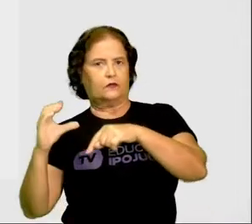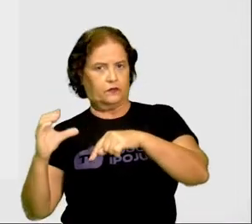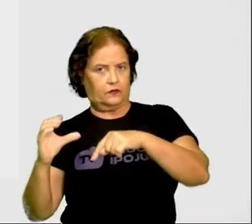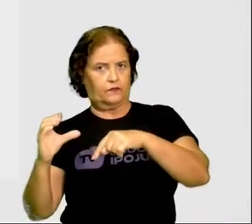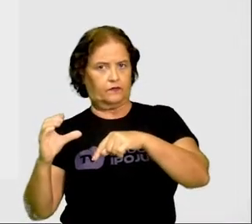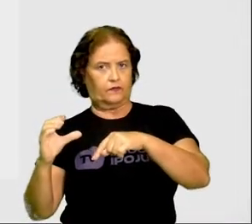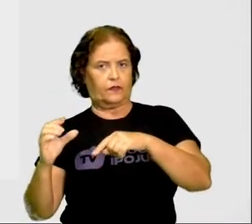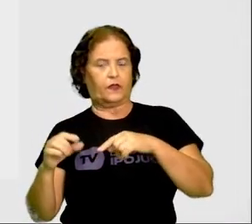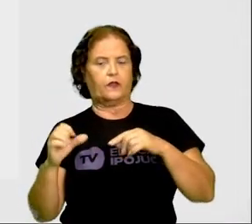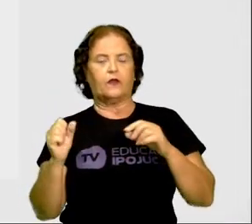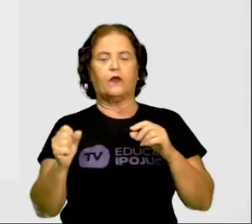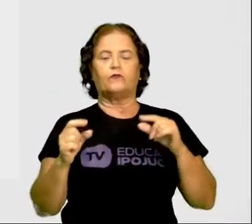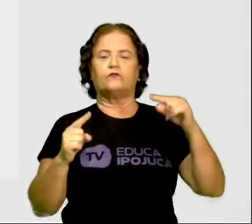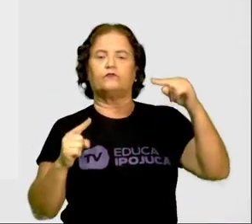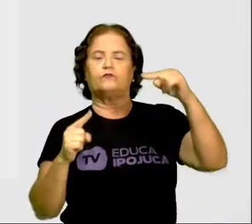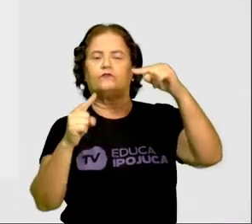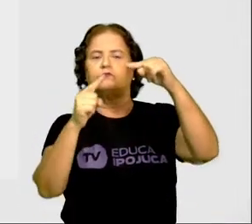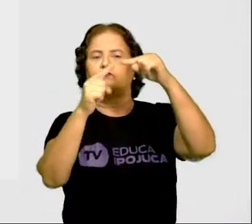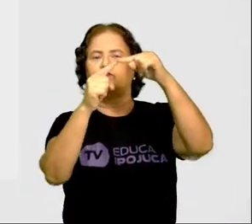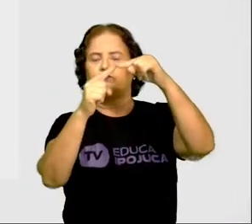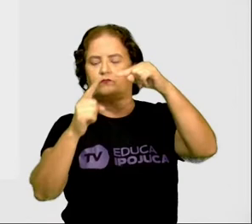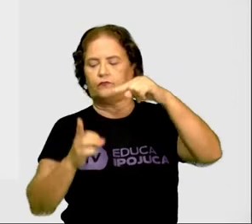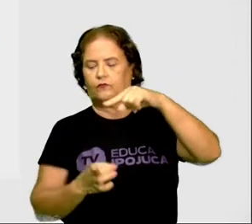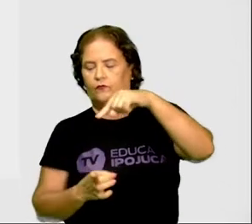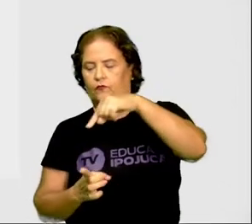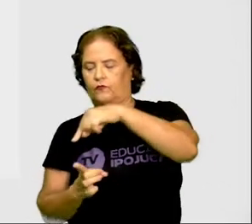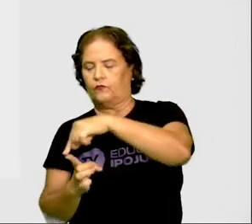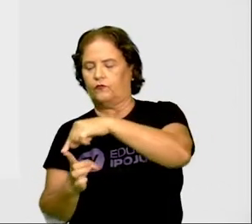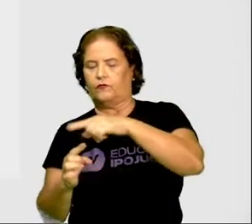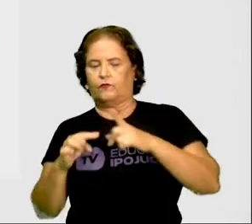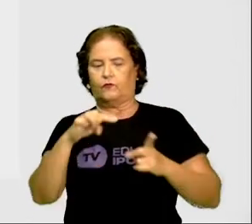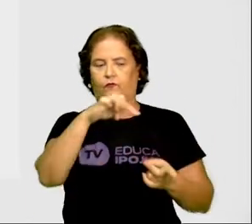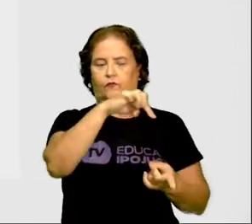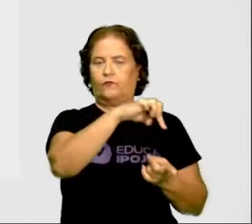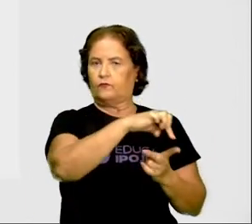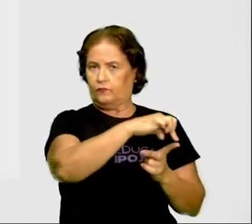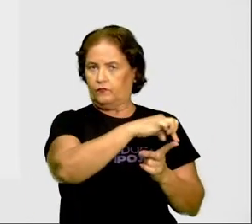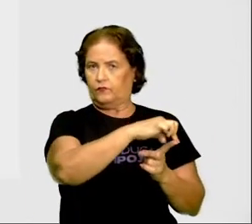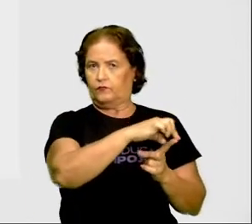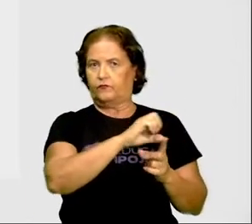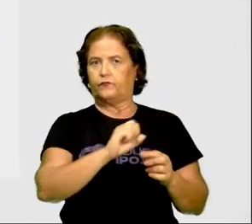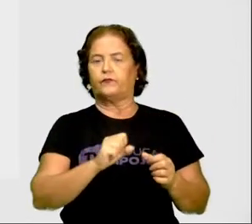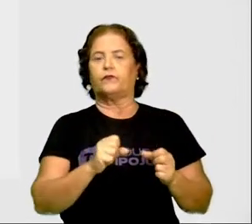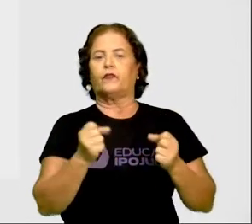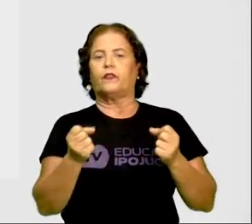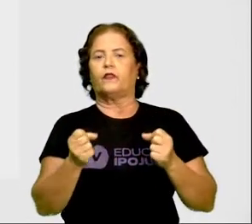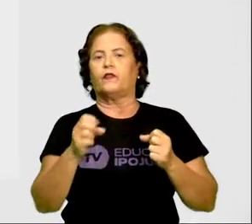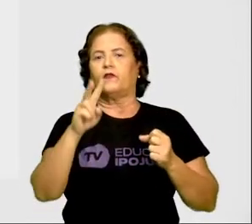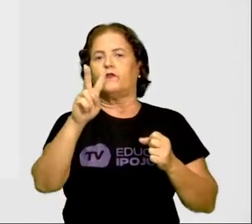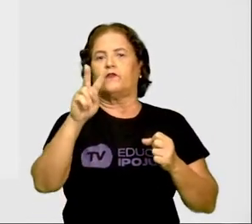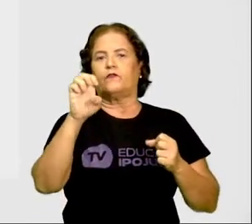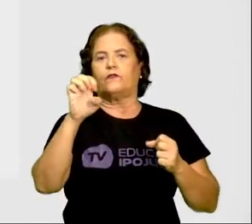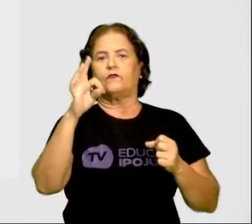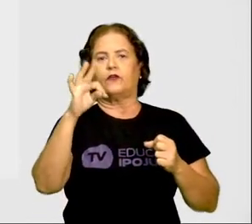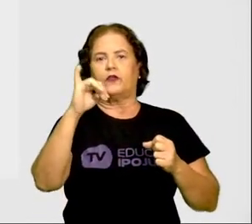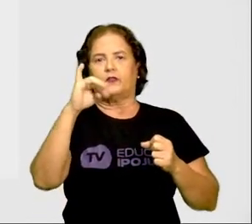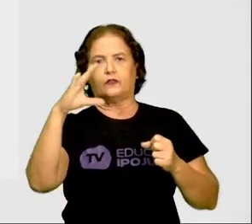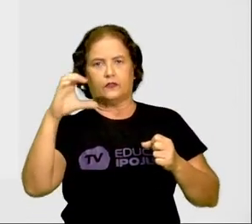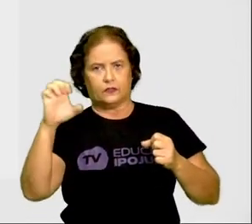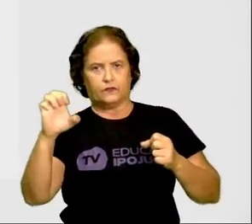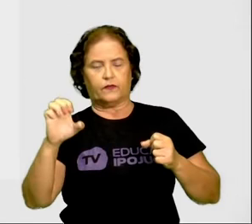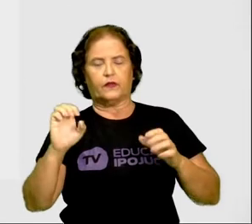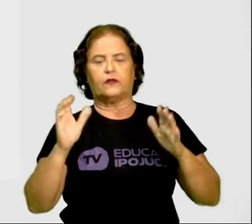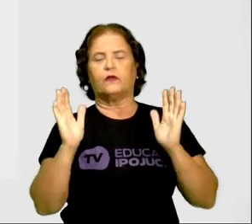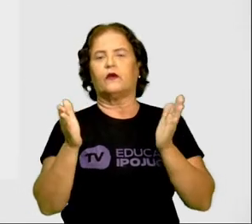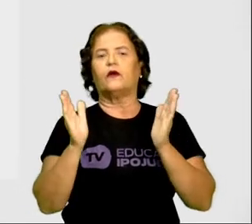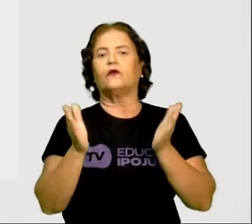são cada cantinho dessa figura. E quantos lados tem essa figura geométrica que é o